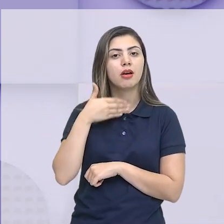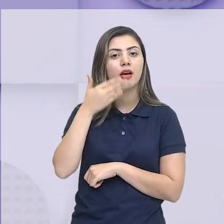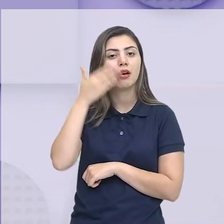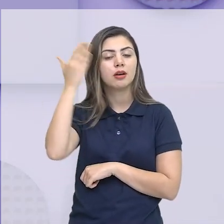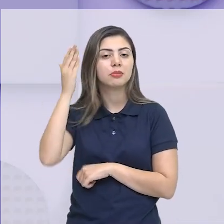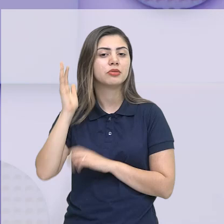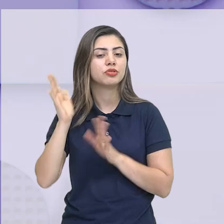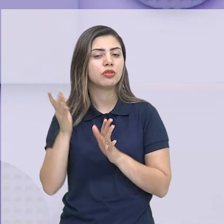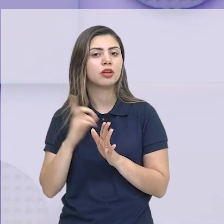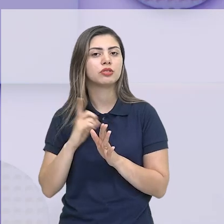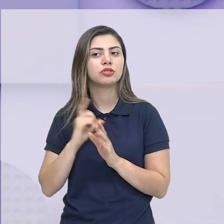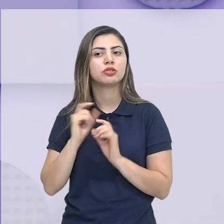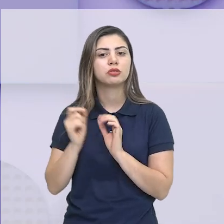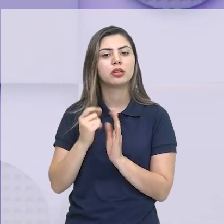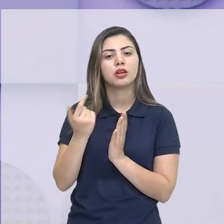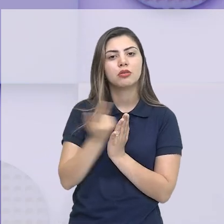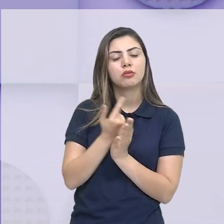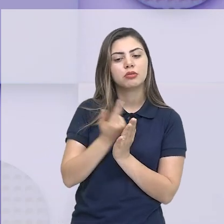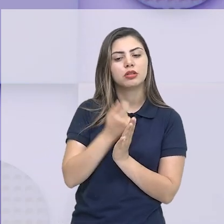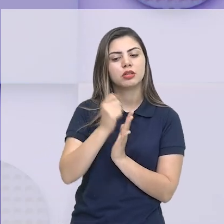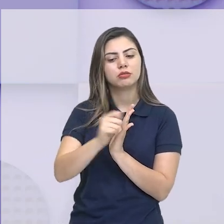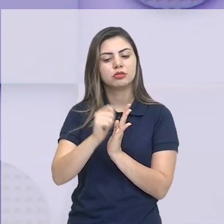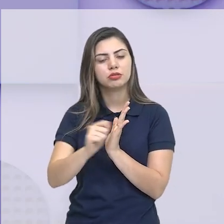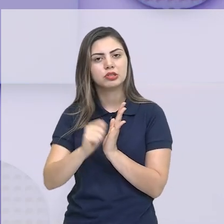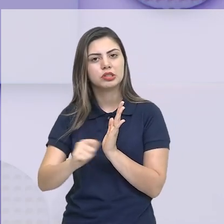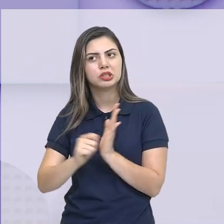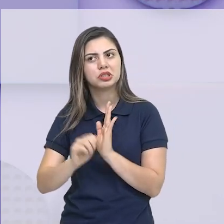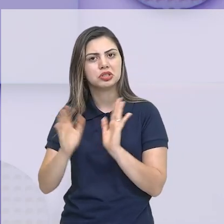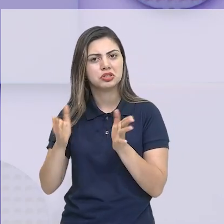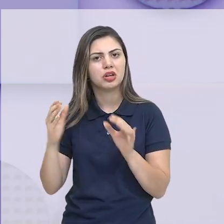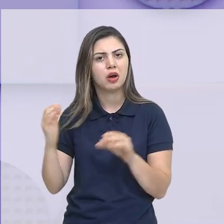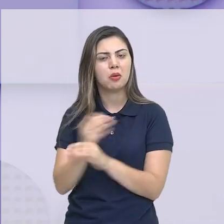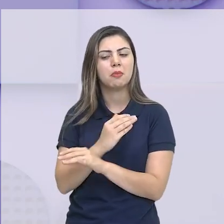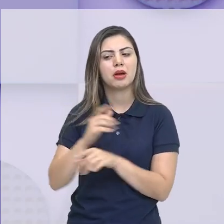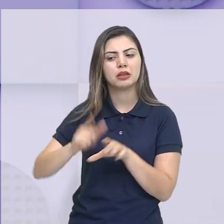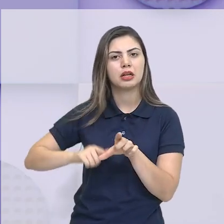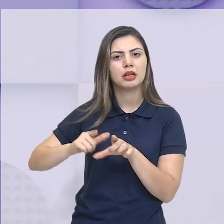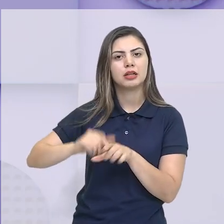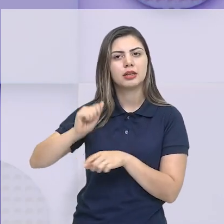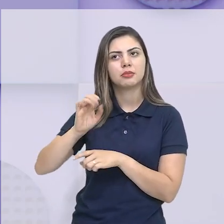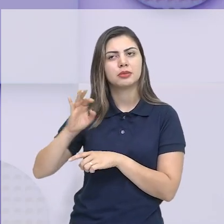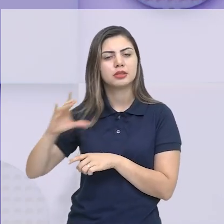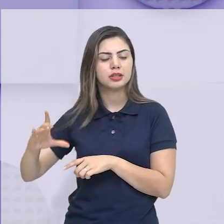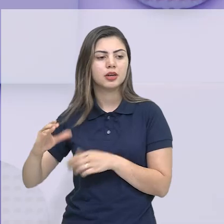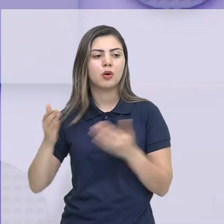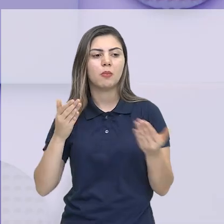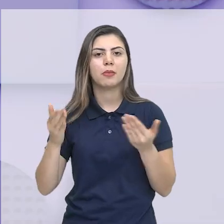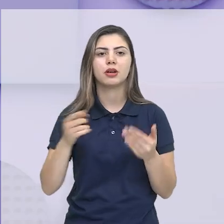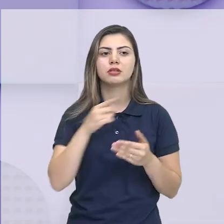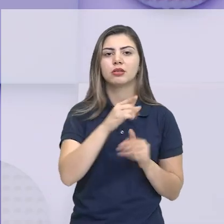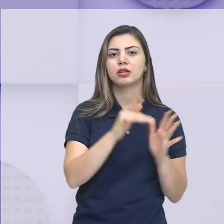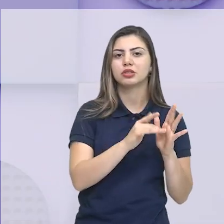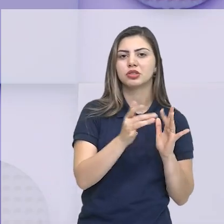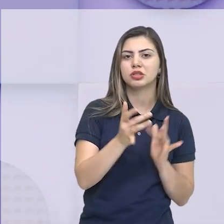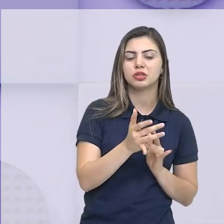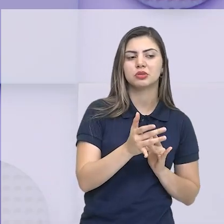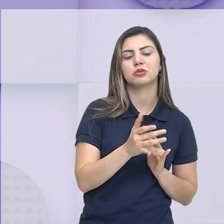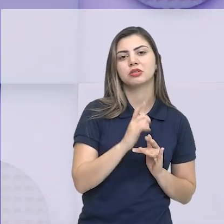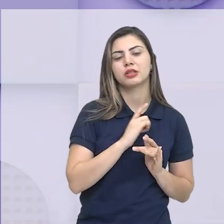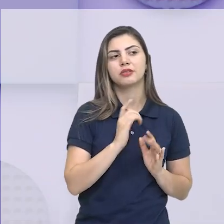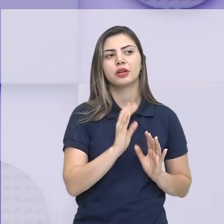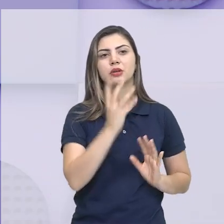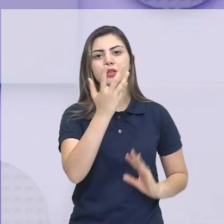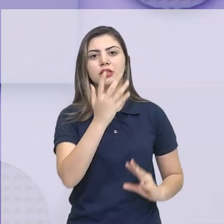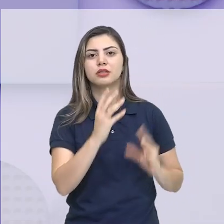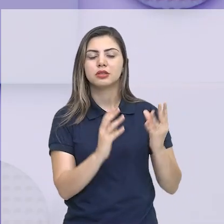já tinha um nível de desenvolvimento de escrita muito mais evoluído do que na região de Jesus, onde aconteceram e cresceram